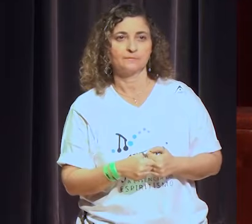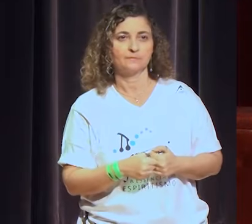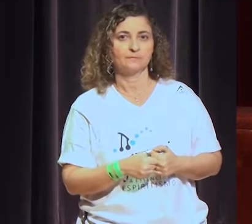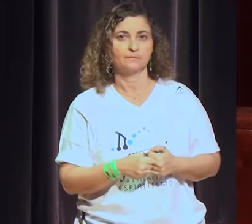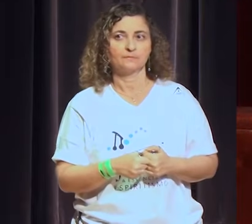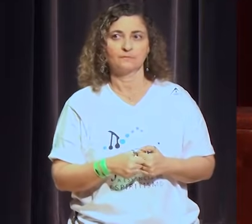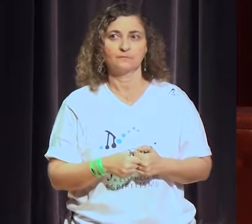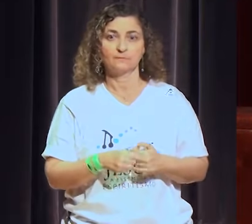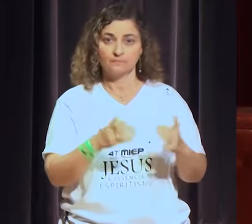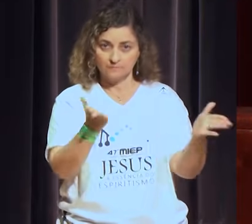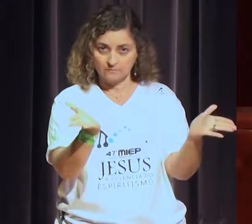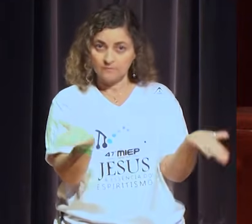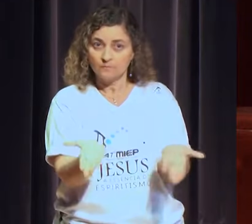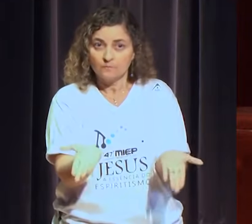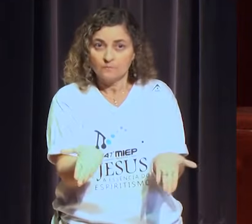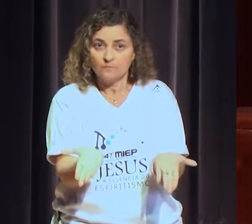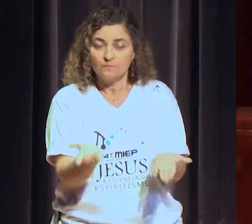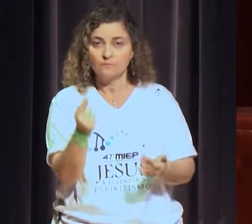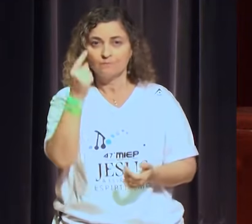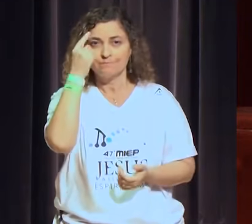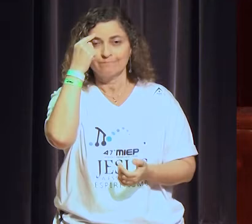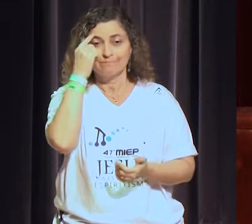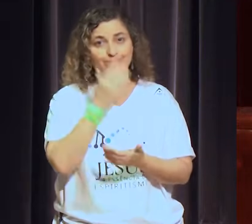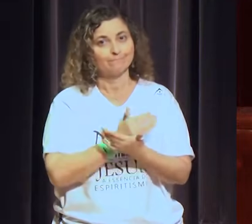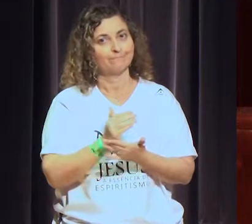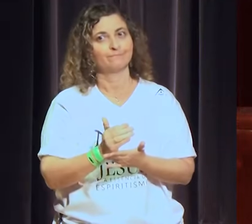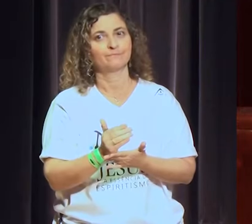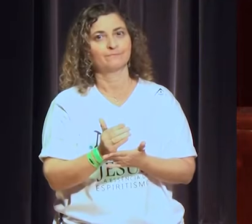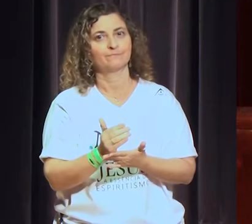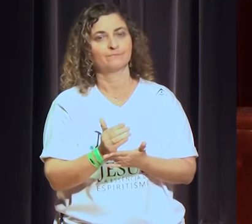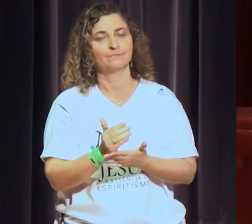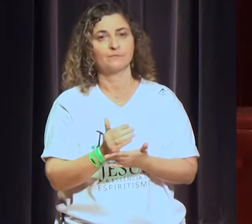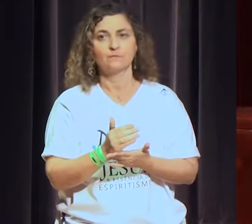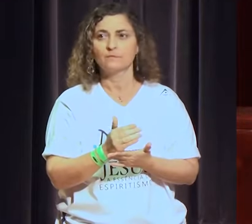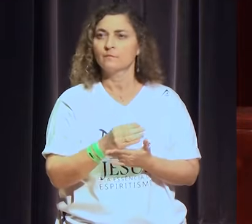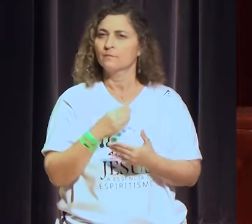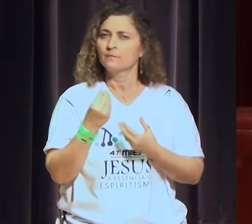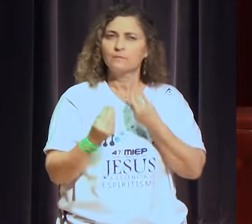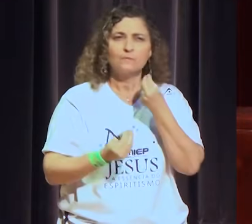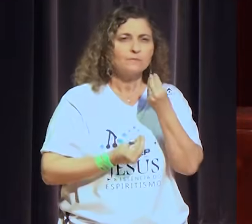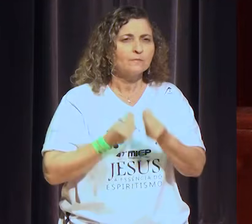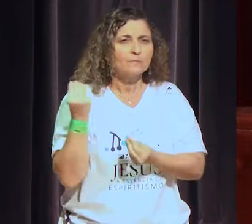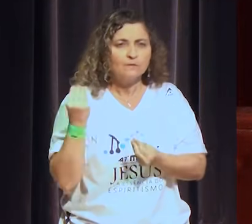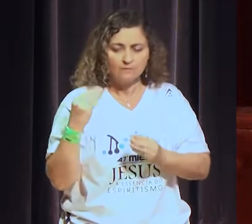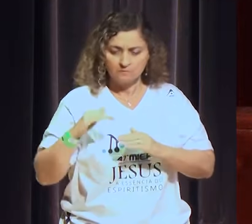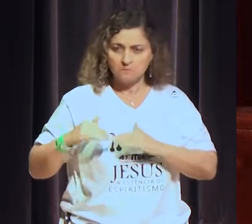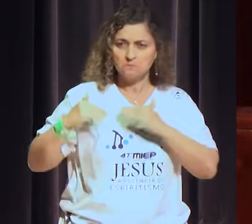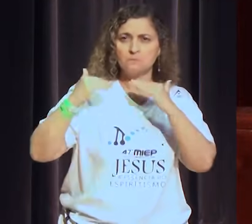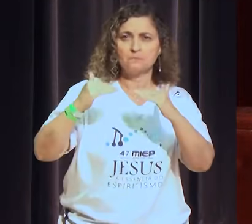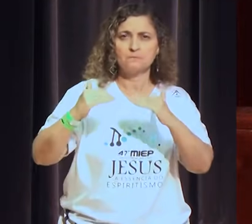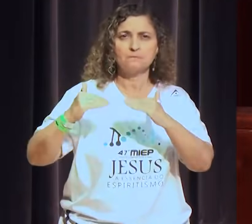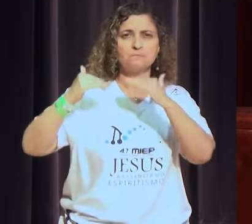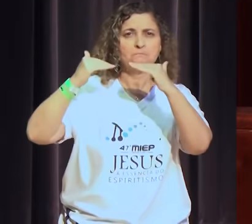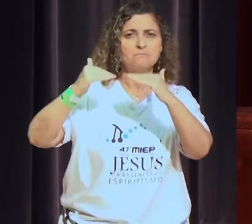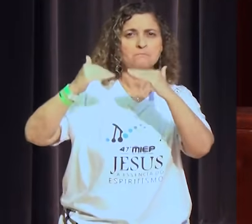Então, nós temos que começar a pensar isso. A evolução espiritual num plano universal.